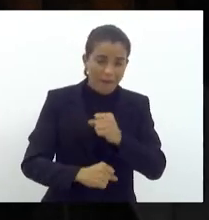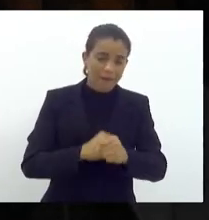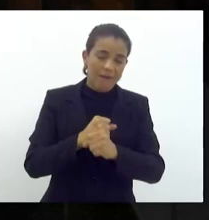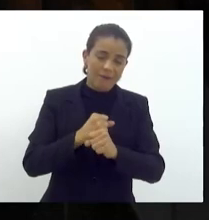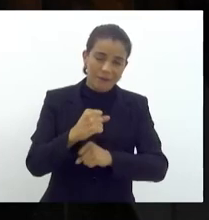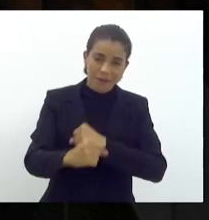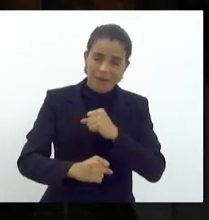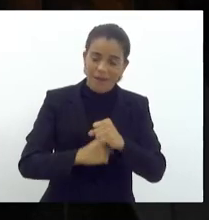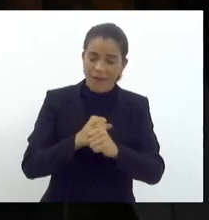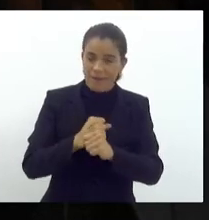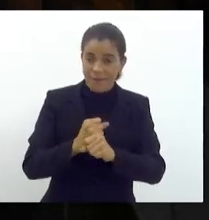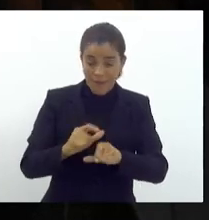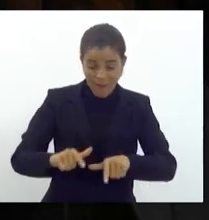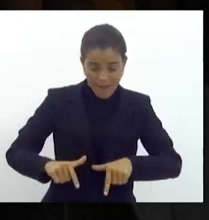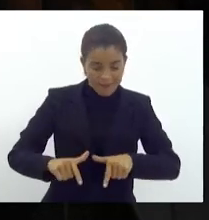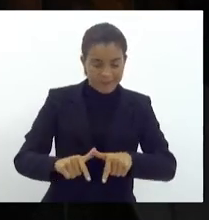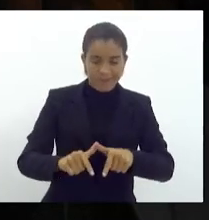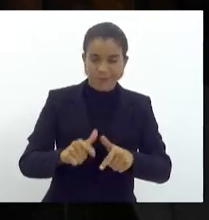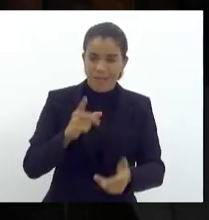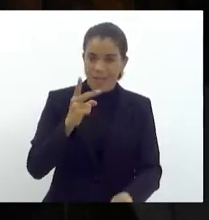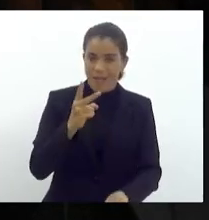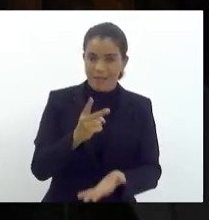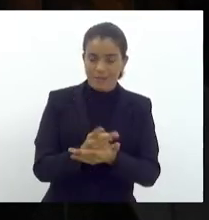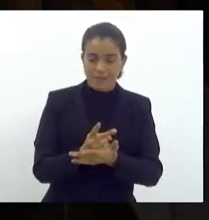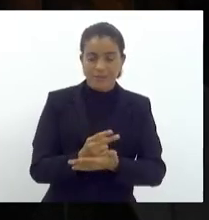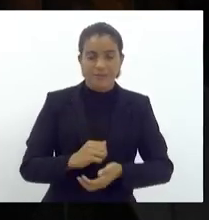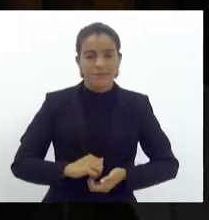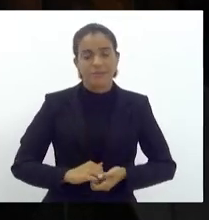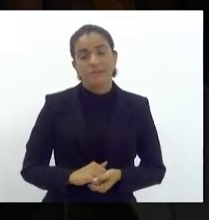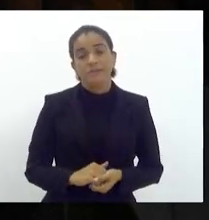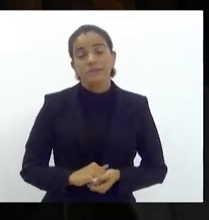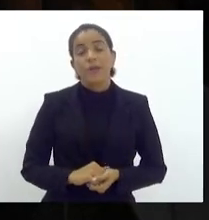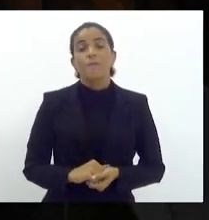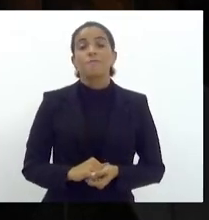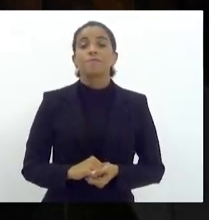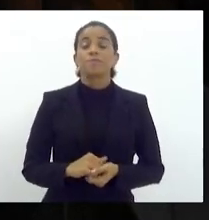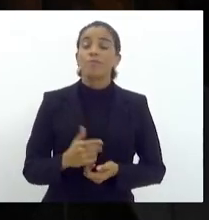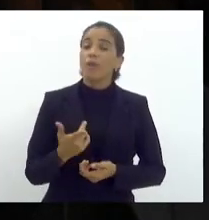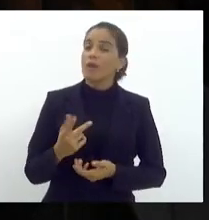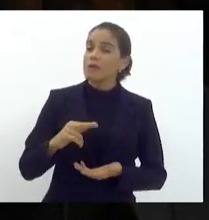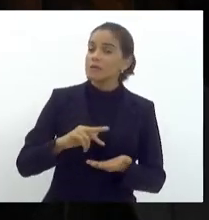esta atitude Deputado Dionísio Lins configura